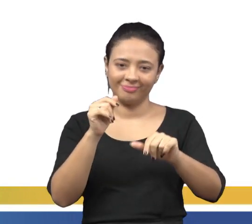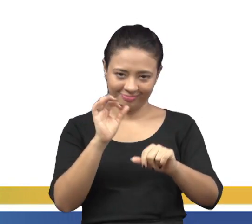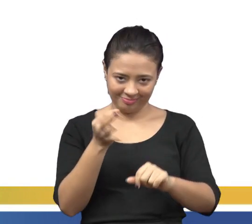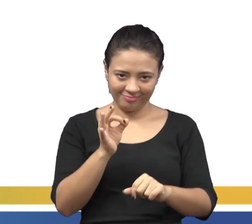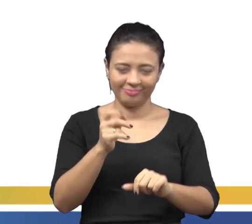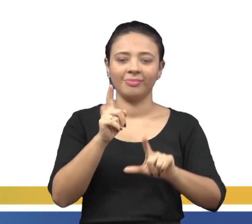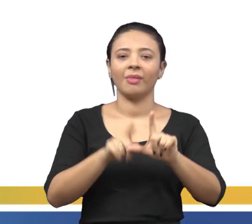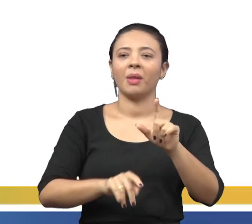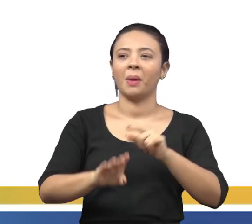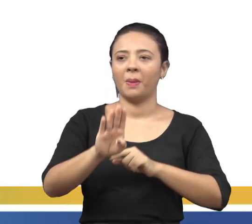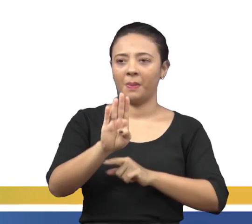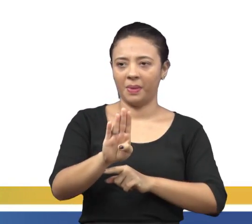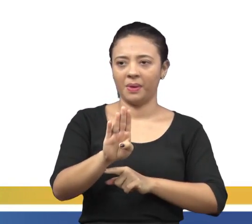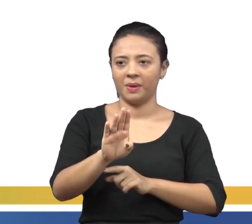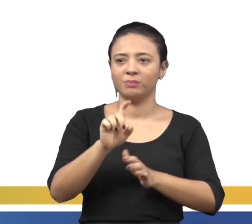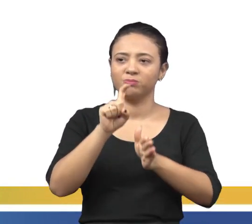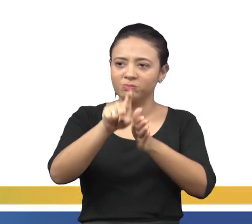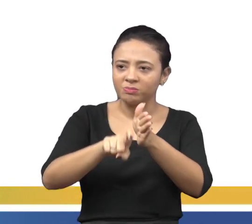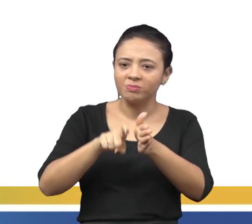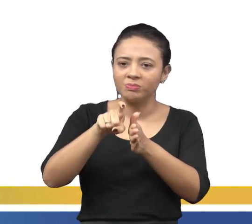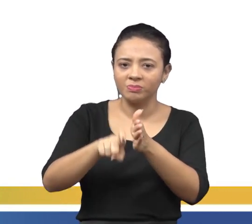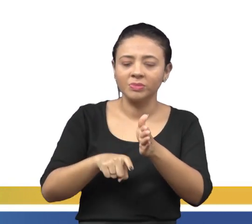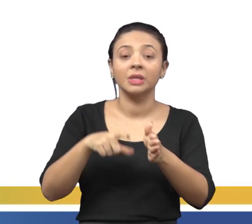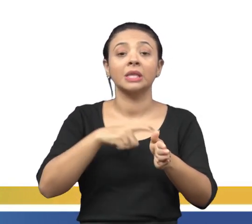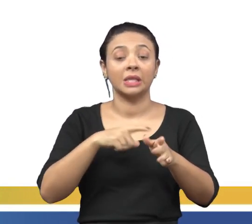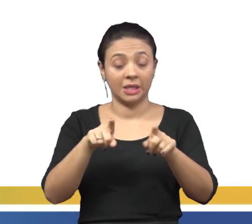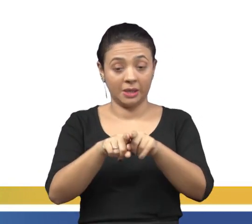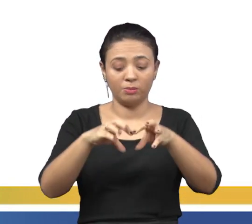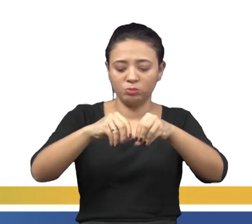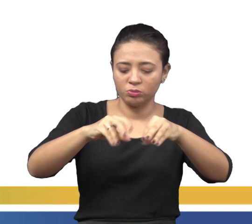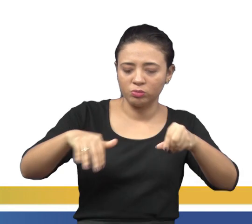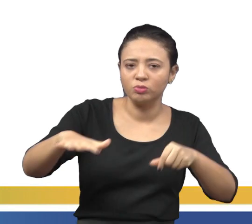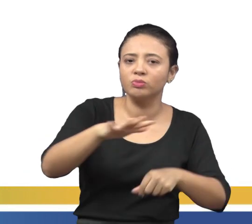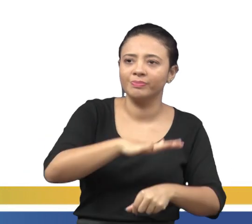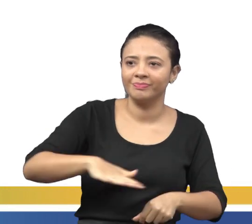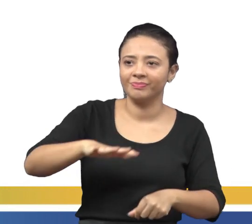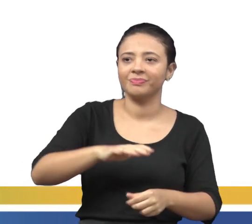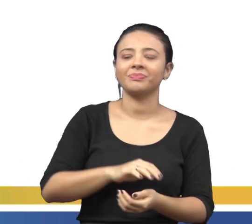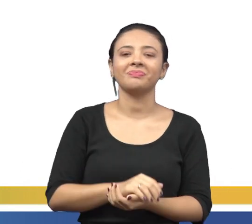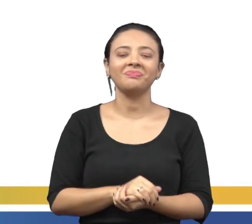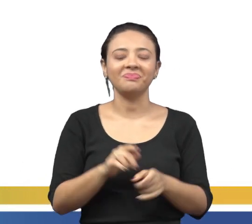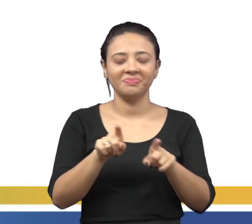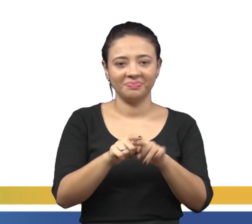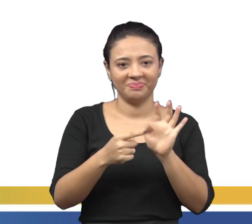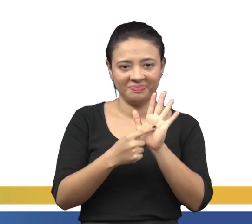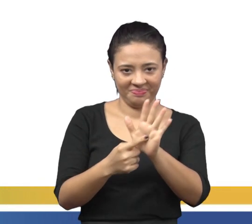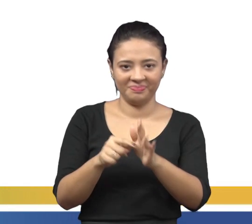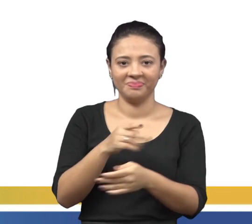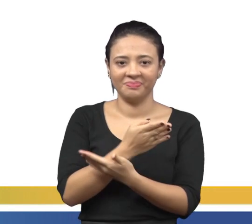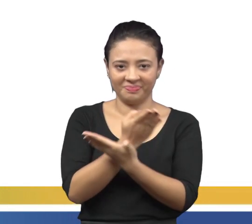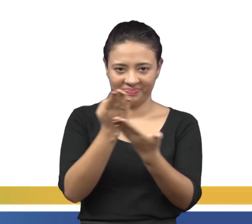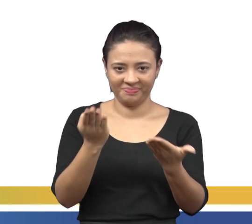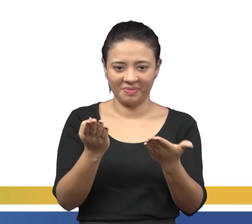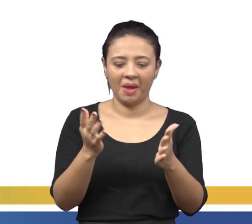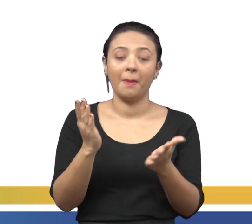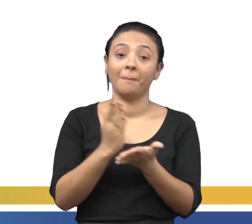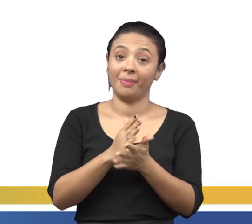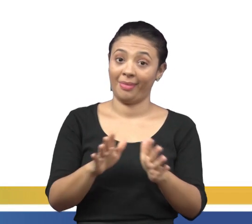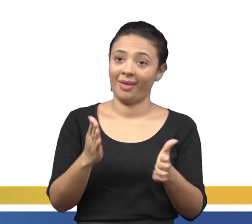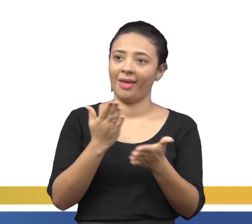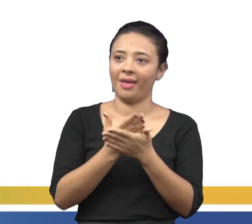tá? O agronegócio com predomínio de latifúndios, ok? Eu trago para vocês, tá? Para finalizar a